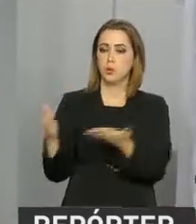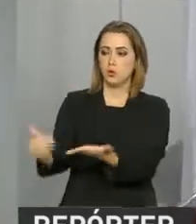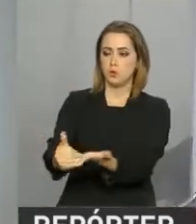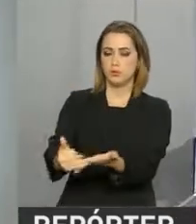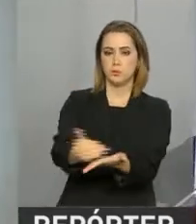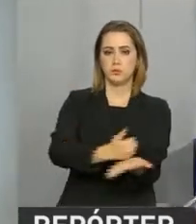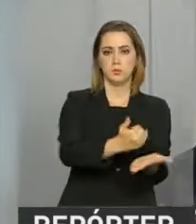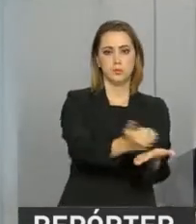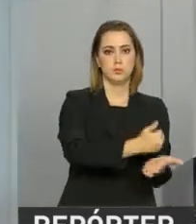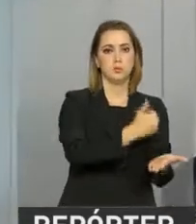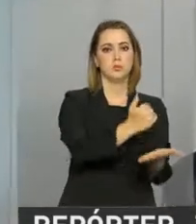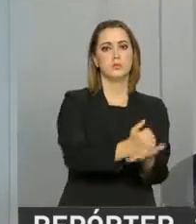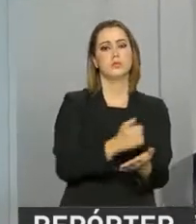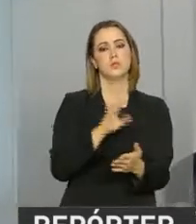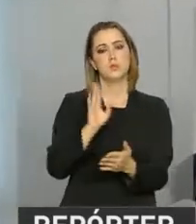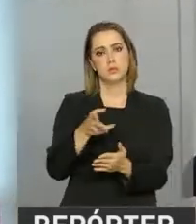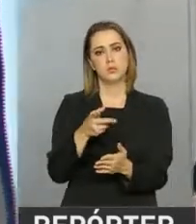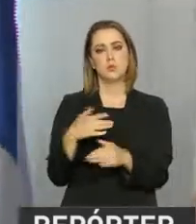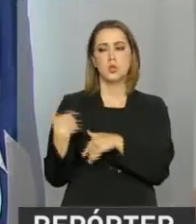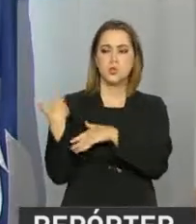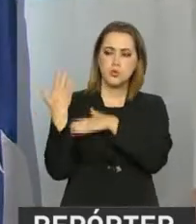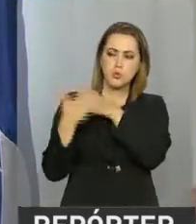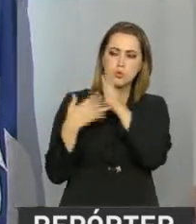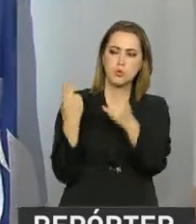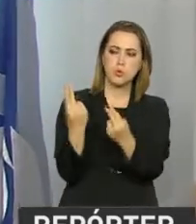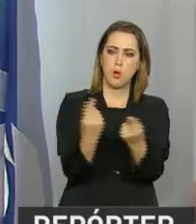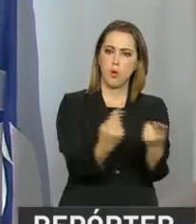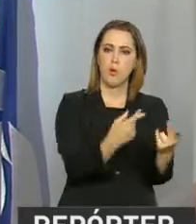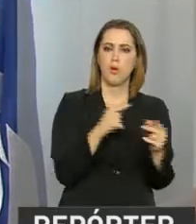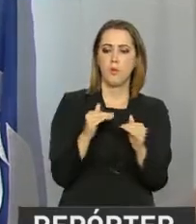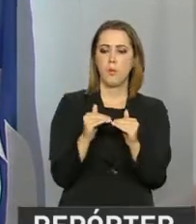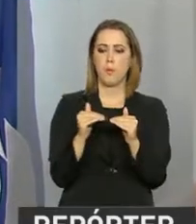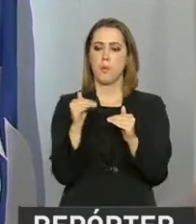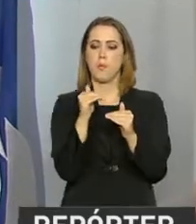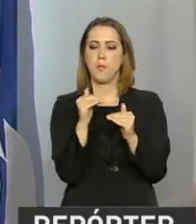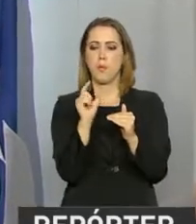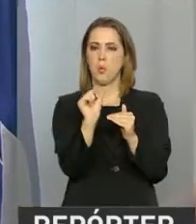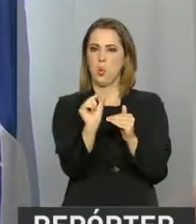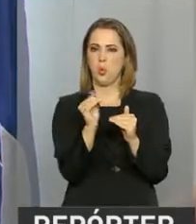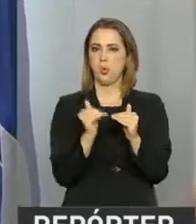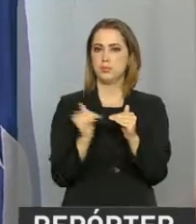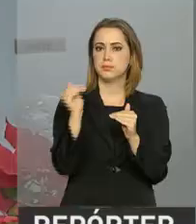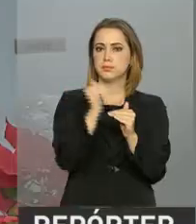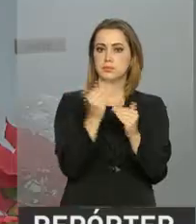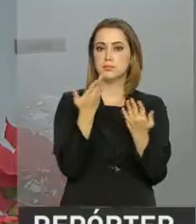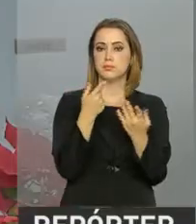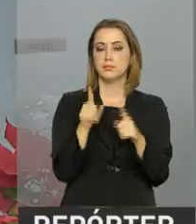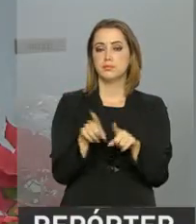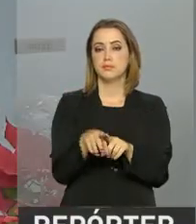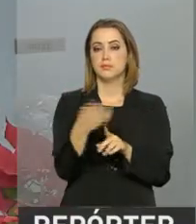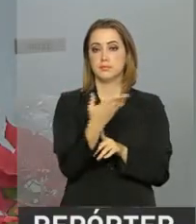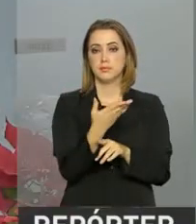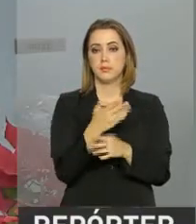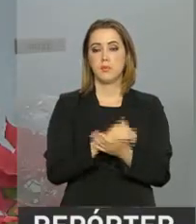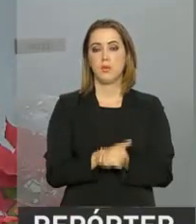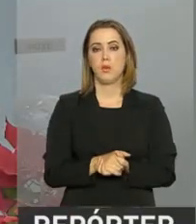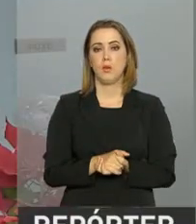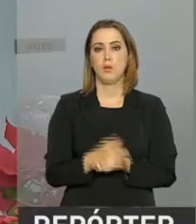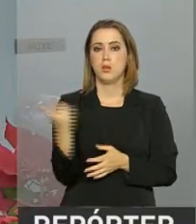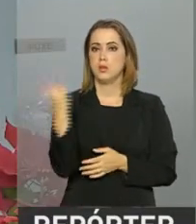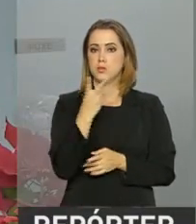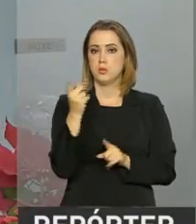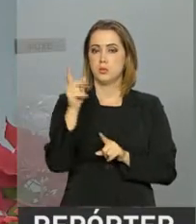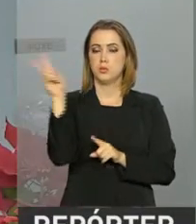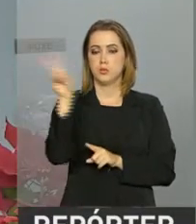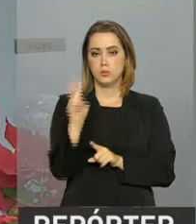final de ano a ceg a série histórica de uma pequena elevação nesses últimos meses foi o segundo mês seguido de